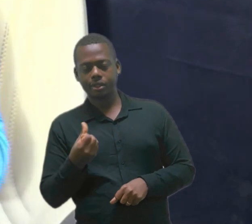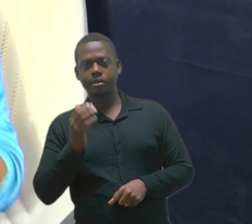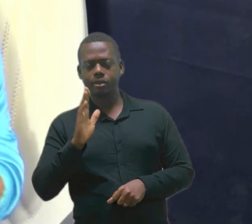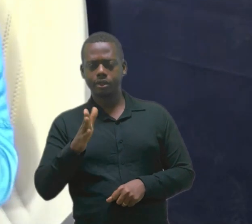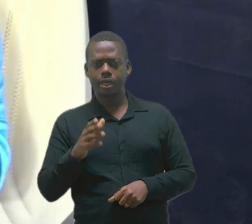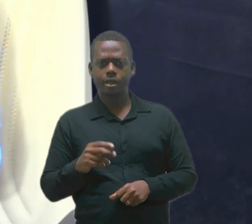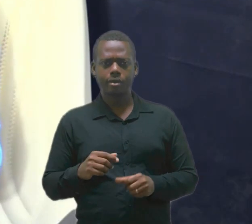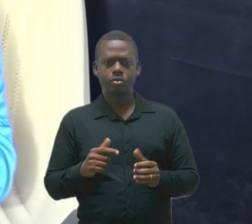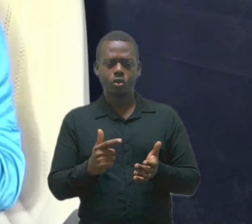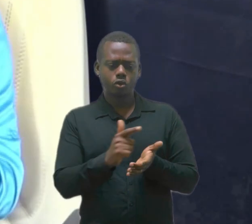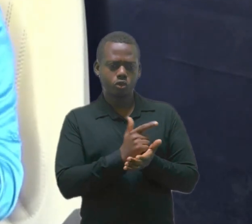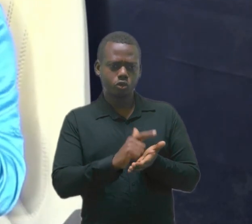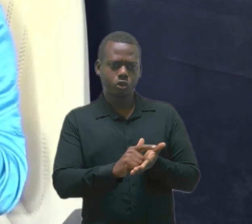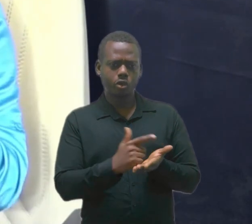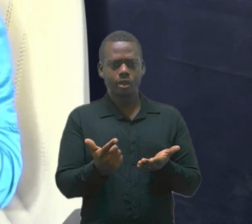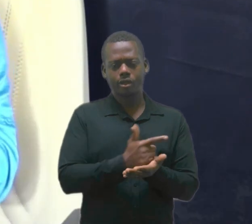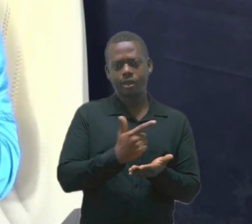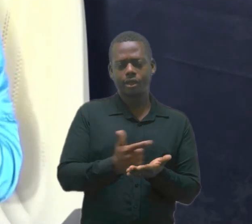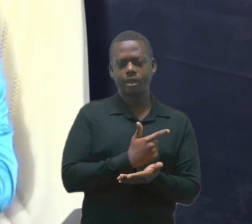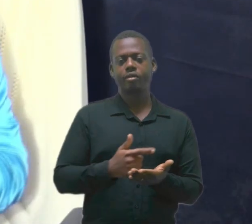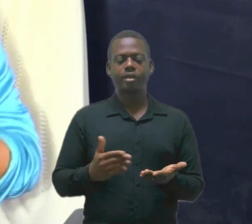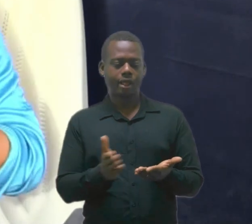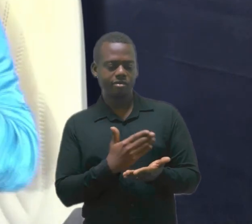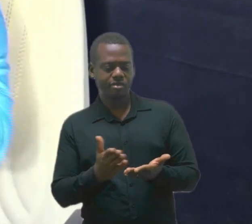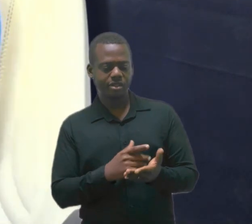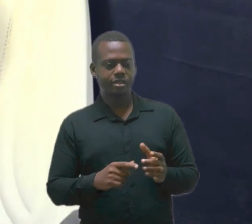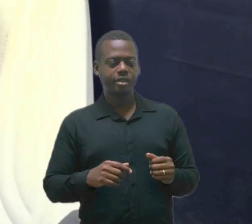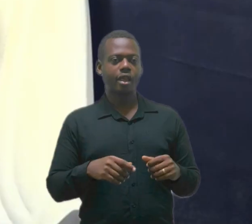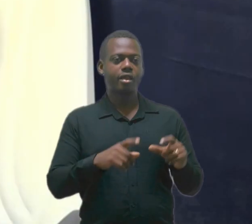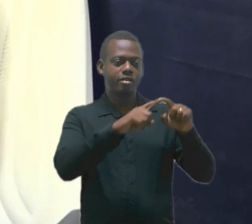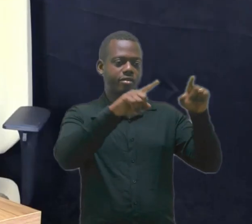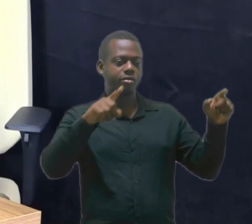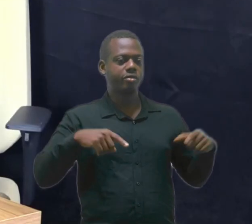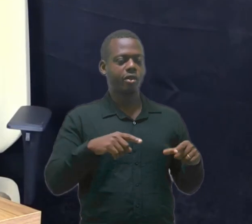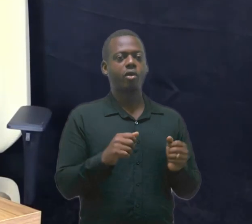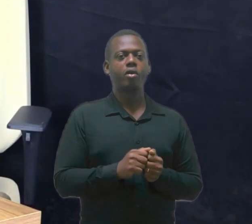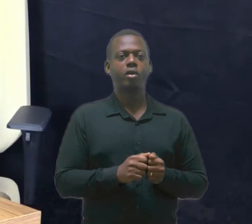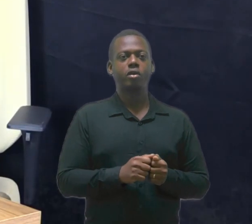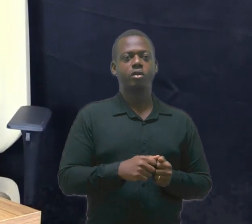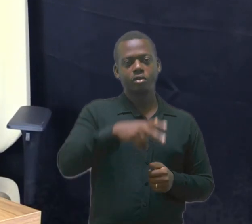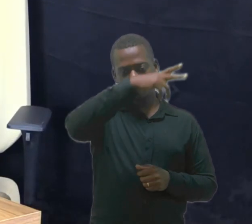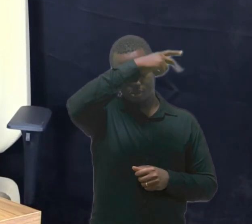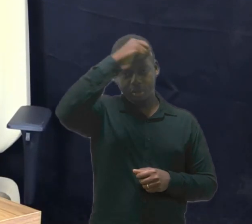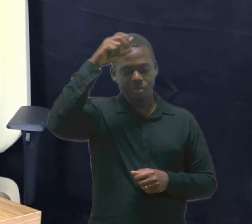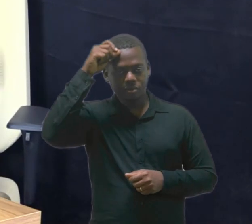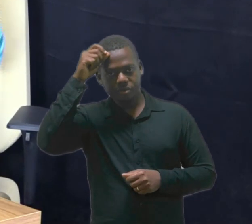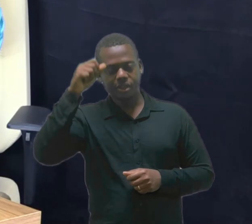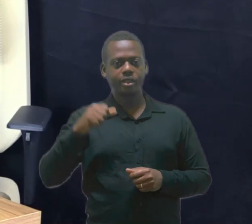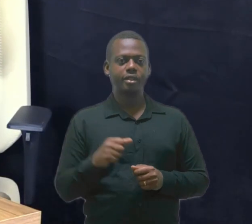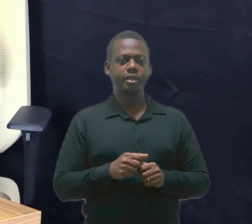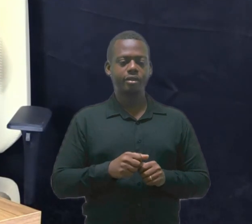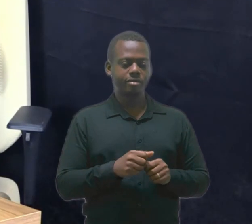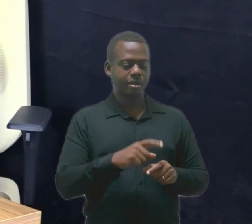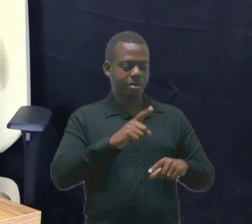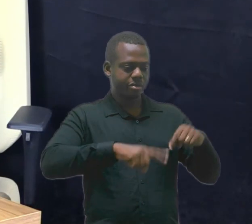jornal, revista, fui cortando. Por exemplo, cortei a foto do prefeito, cortei a foto da maçã e criei um material pedagógico. Montei